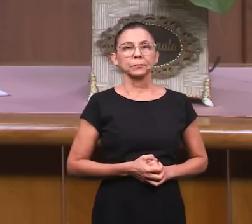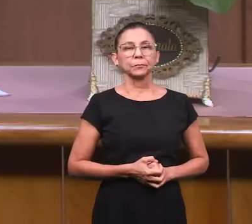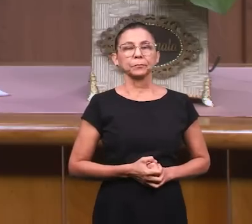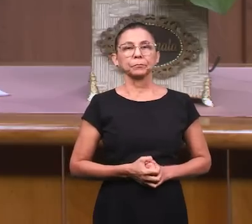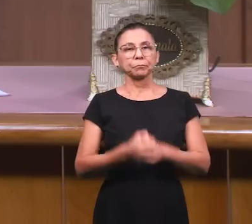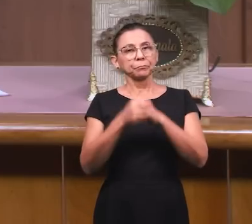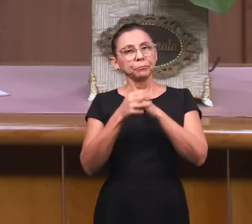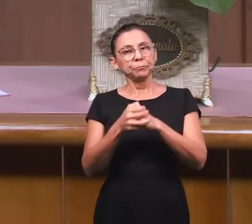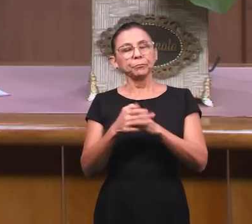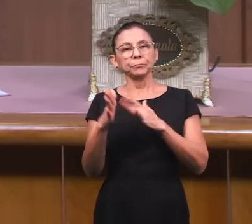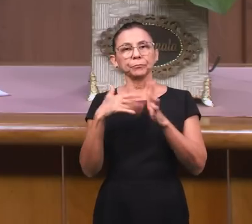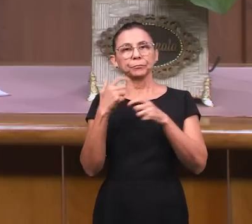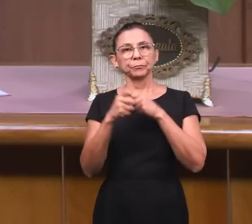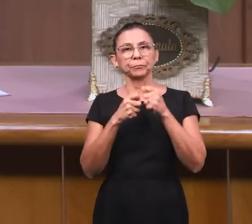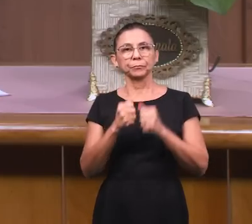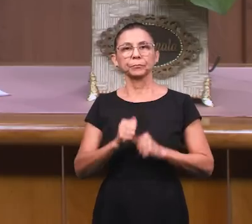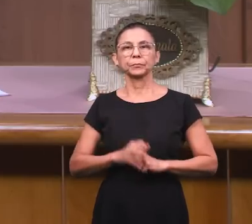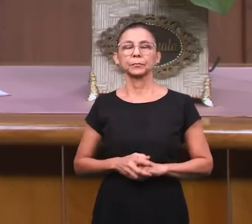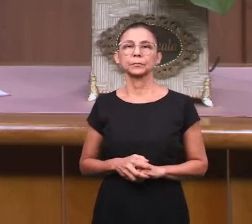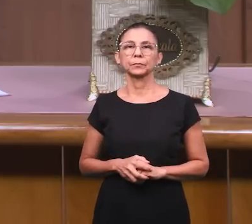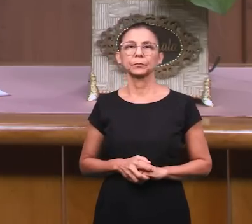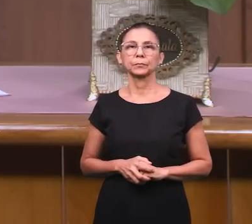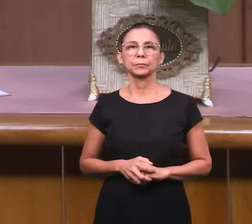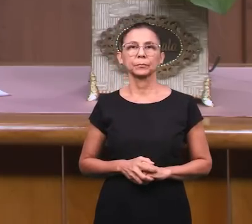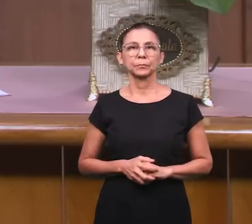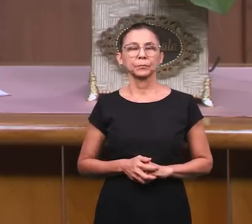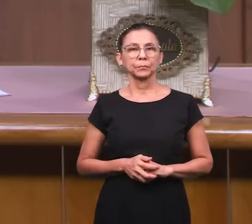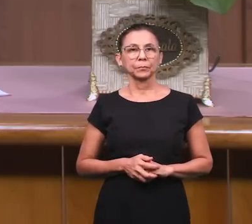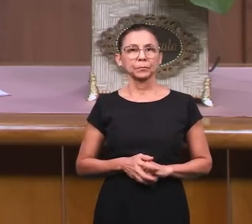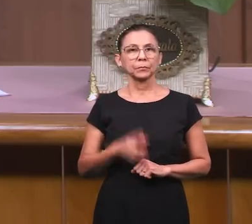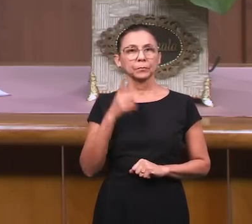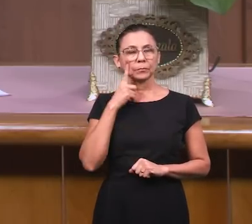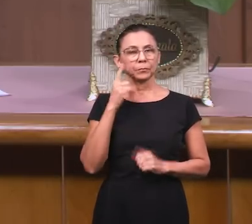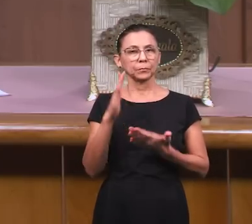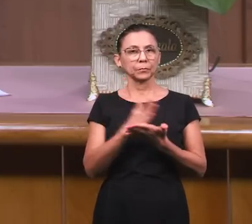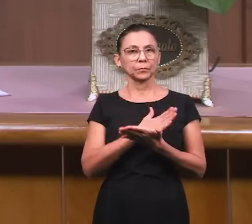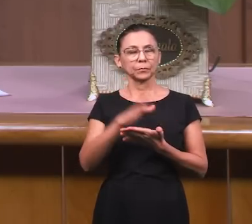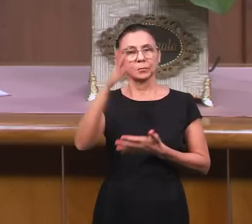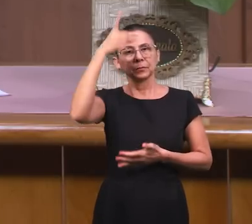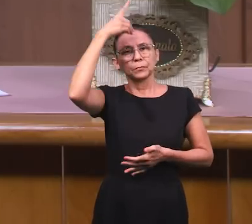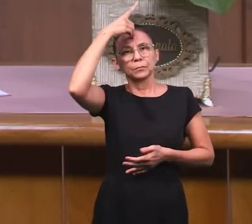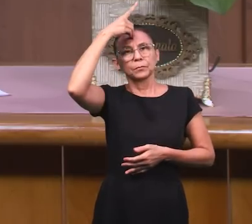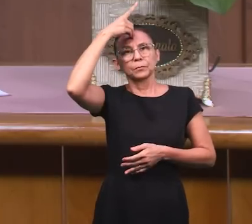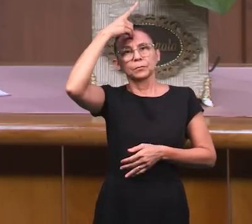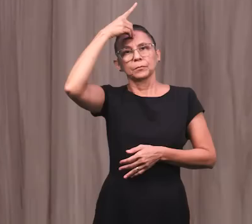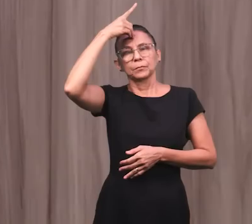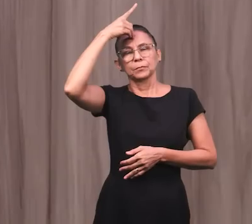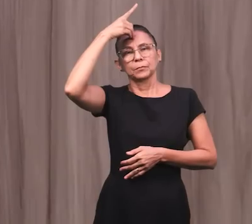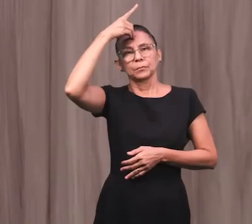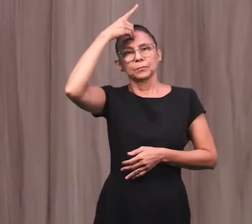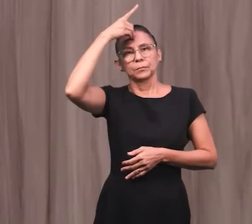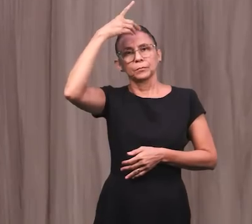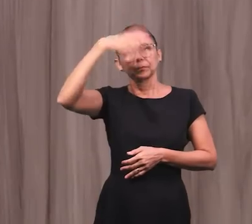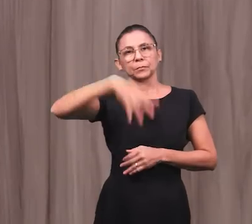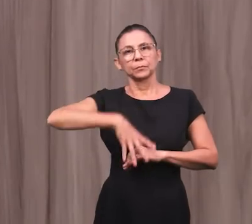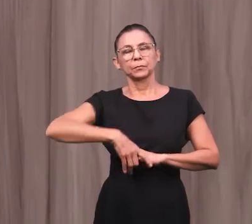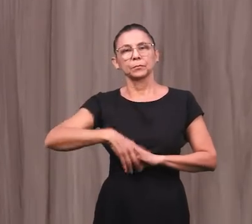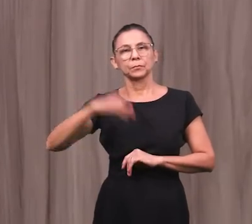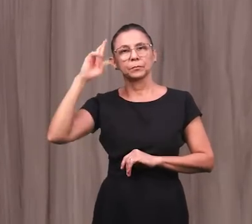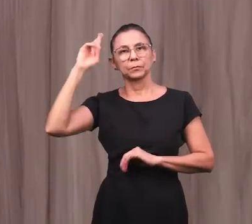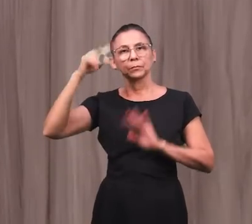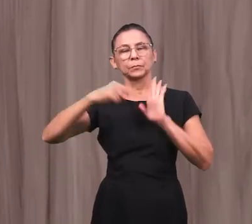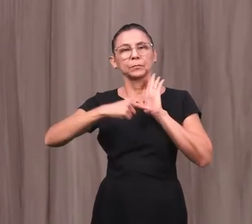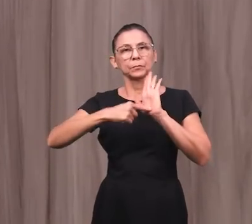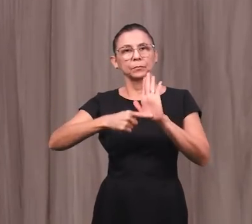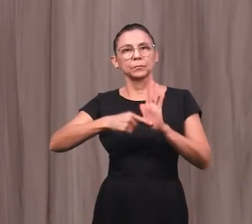Amém, aleluias. Nós vamos ainda ouvir mais alguns dons espirituais que serão transmitidos nessa hora. O Senhor Deus